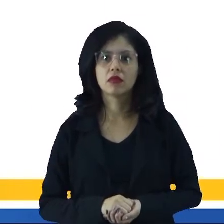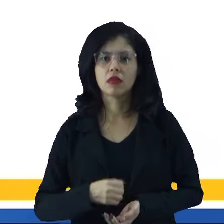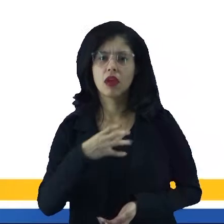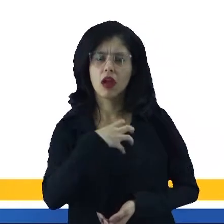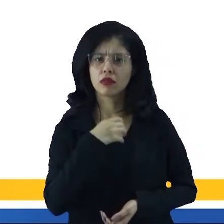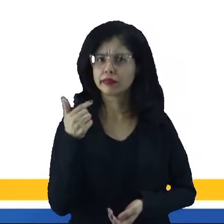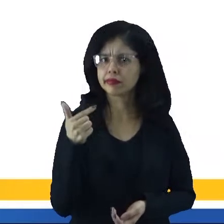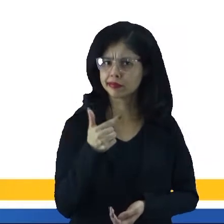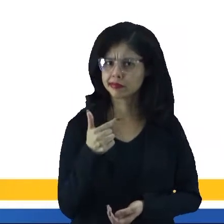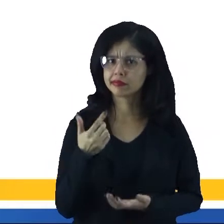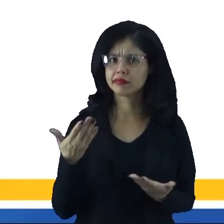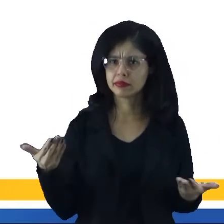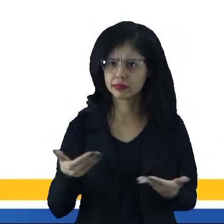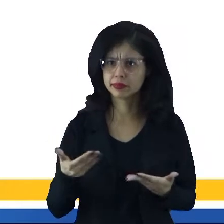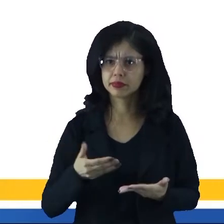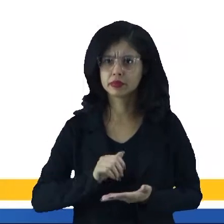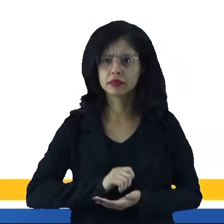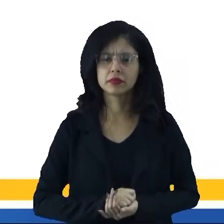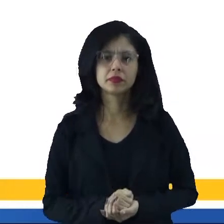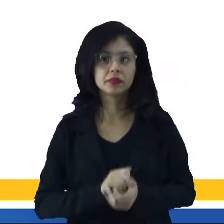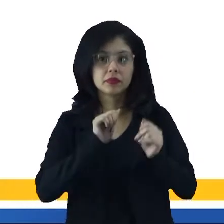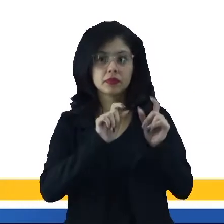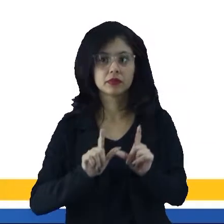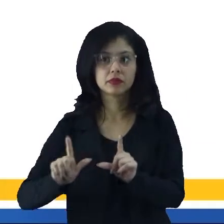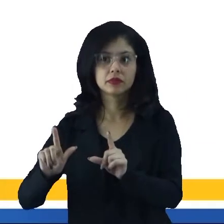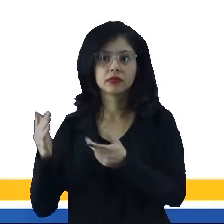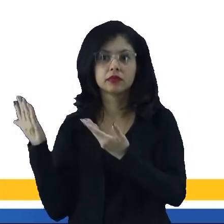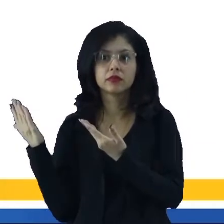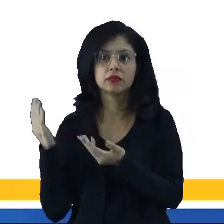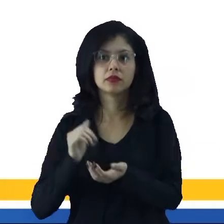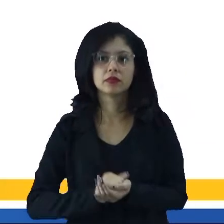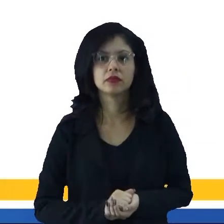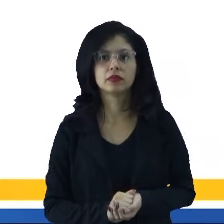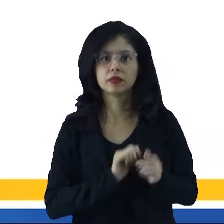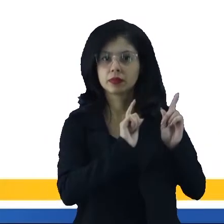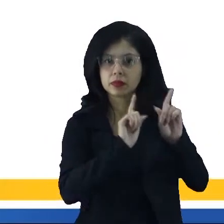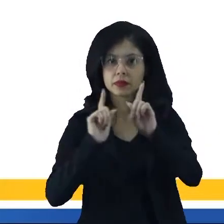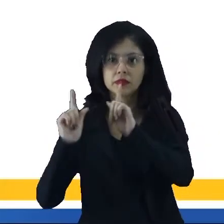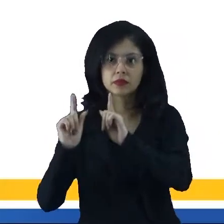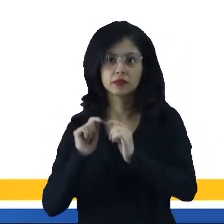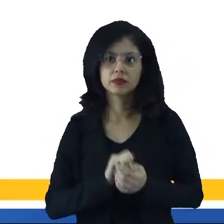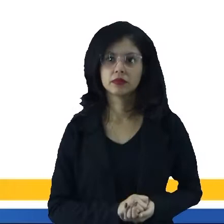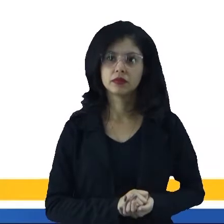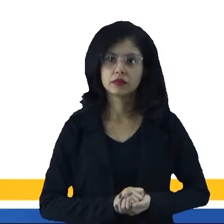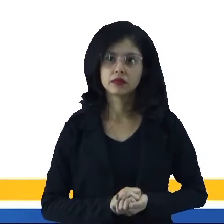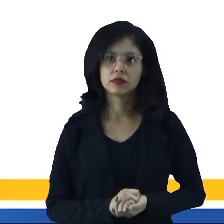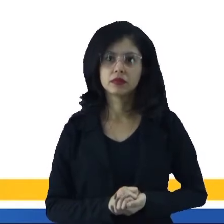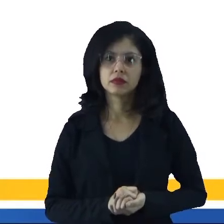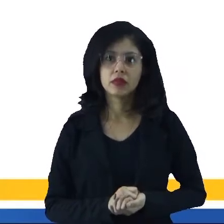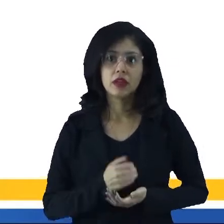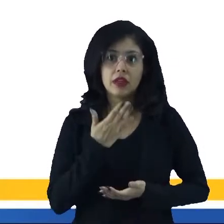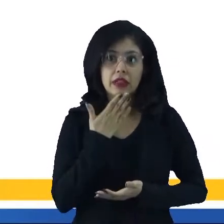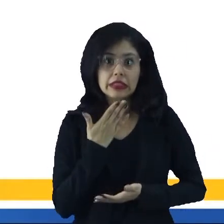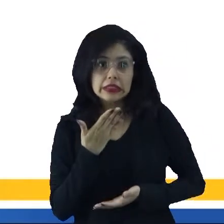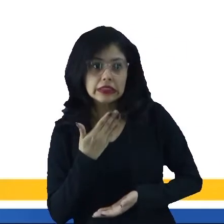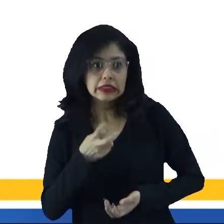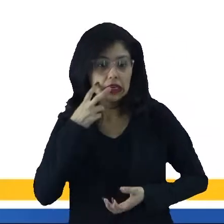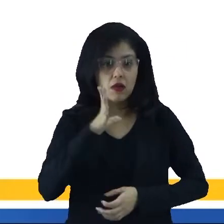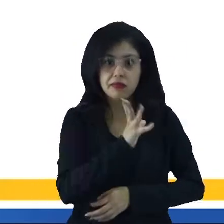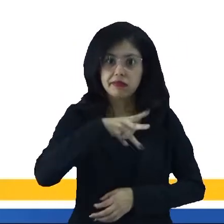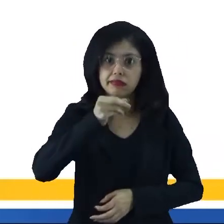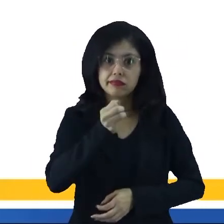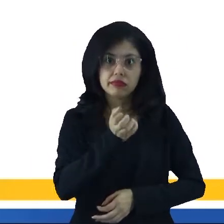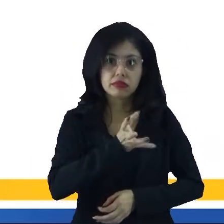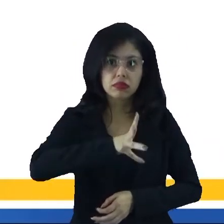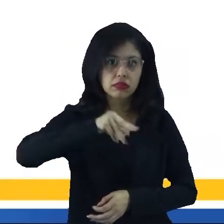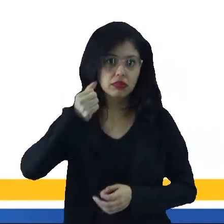que nós vimos na tela anterior. Olha só a tirinha aí. Socorro, uma água viva. É o